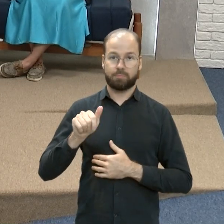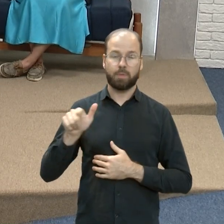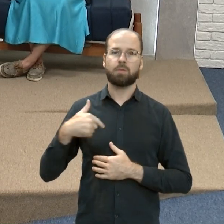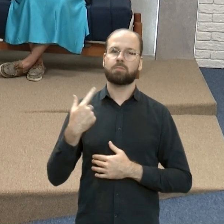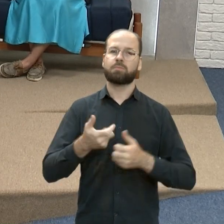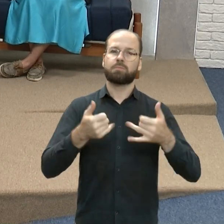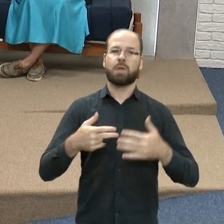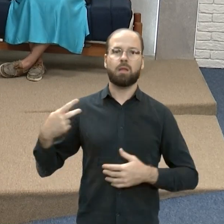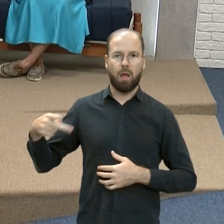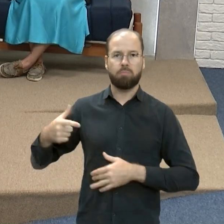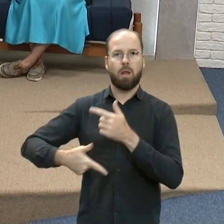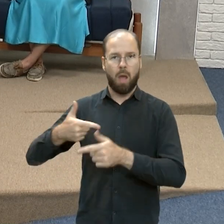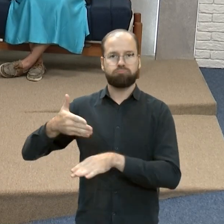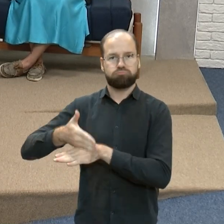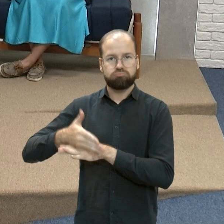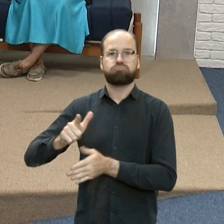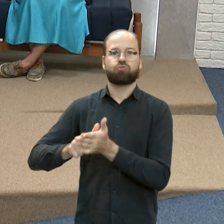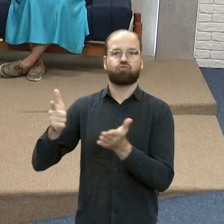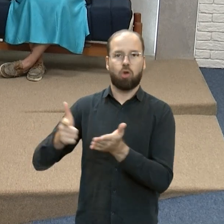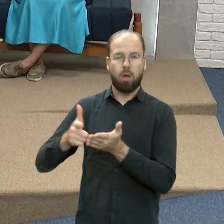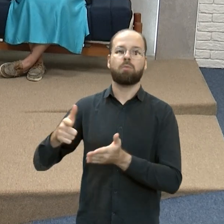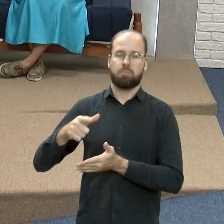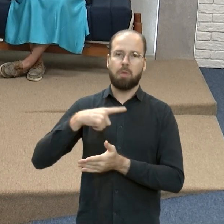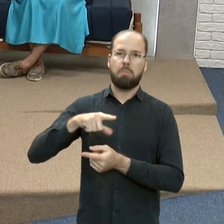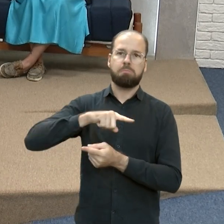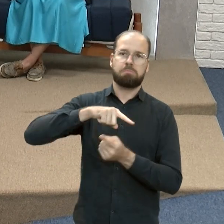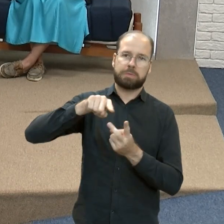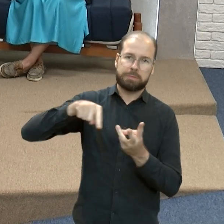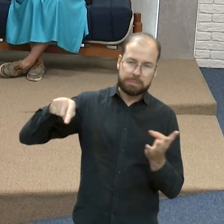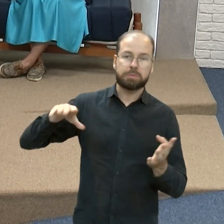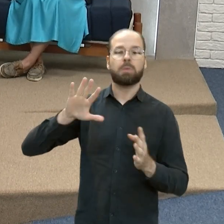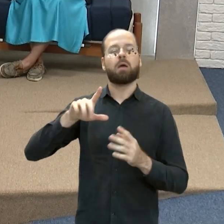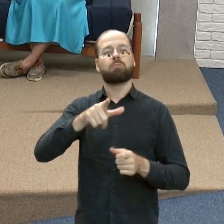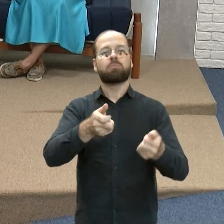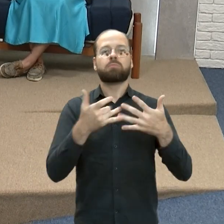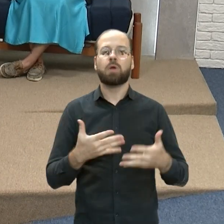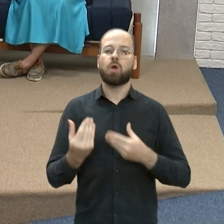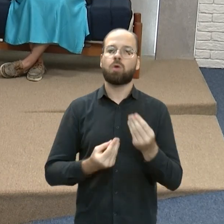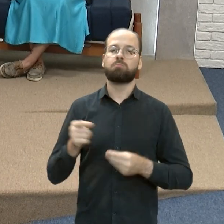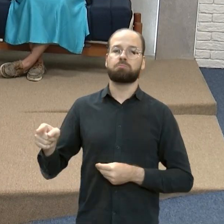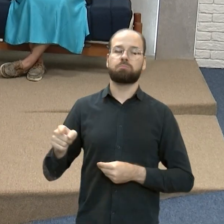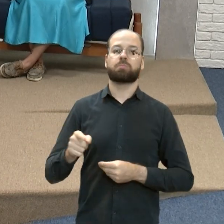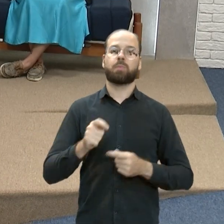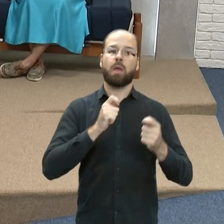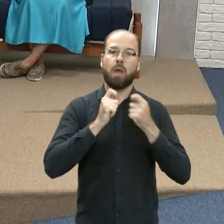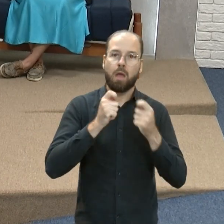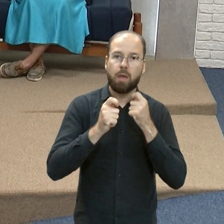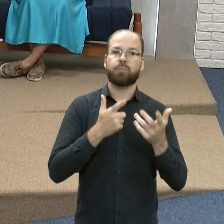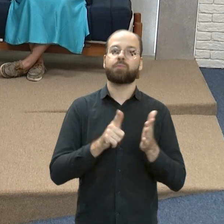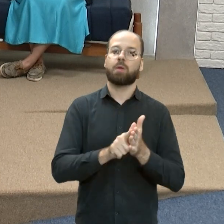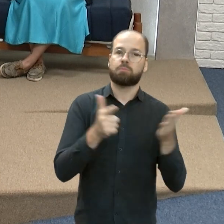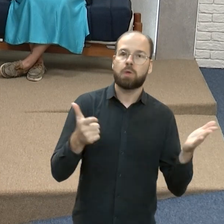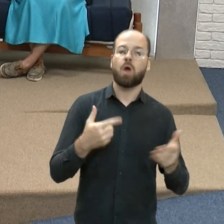jornalista. Natália citou a participação dela, né, em alguns veículos, mas conta um pouquinho mais pra gente como é que era a relação dela com a imprensa, essa imprensa